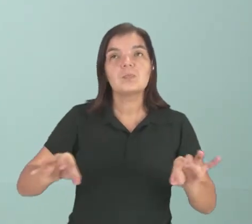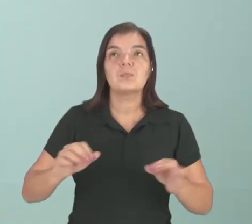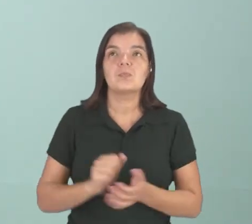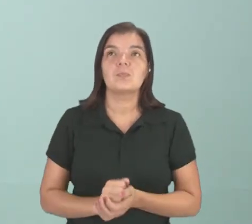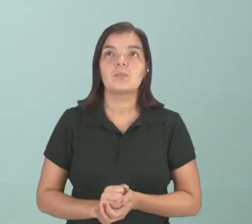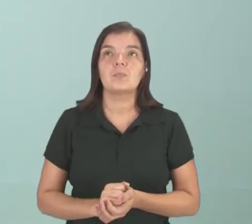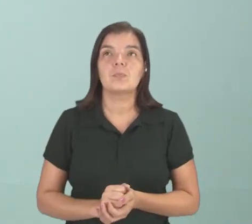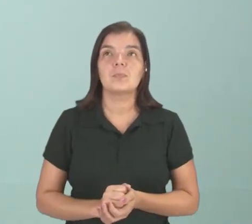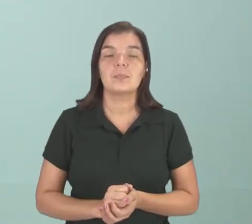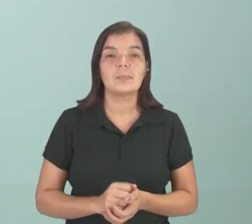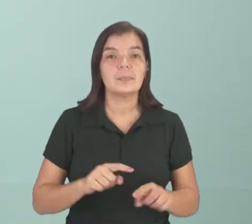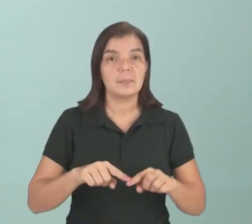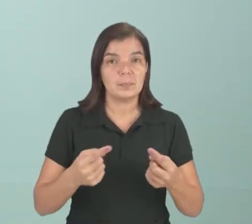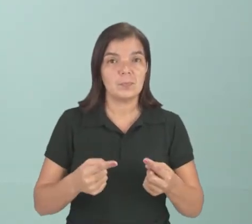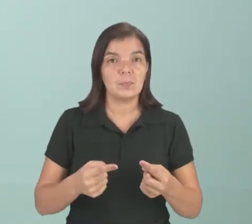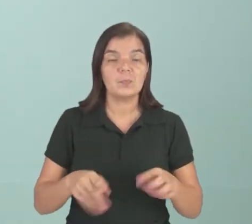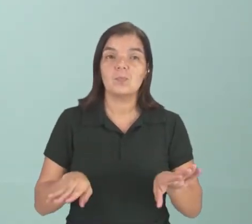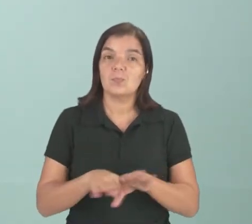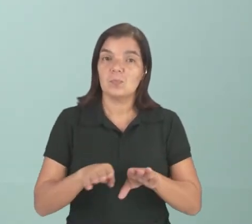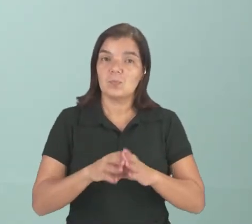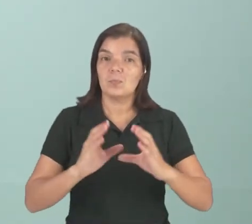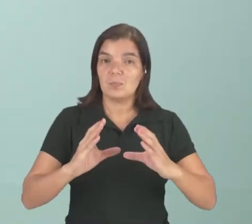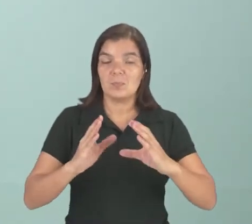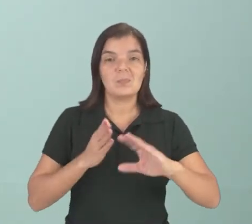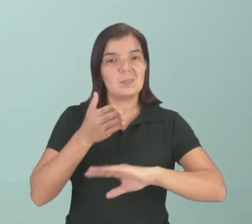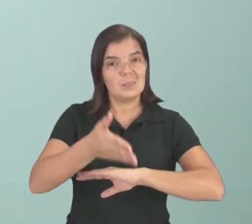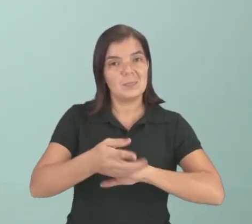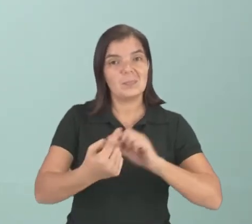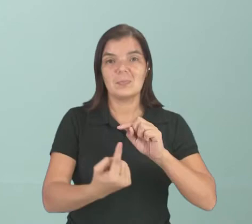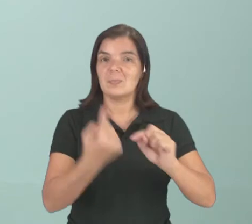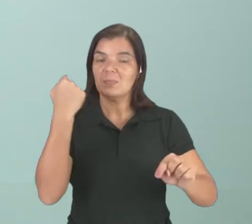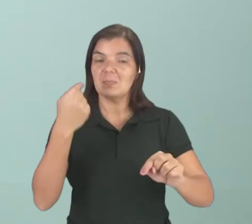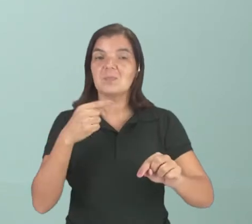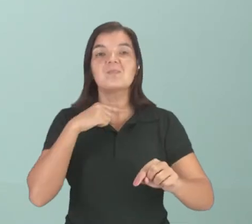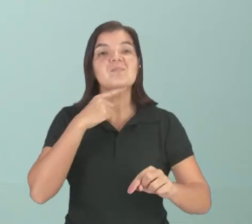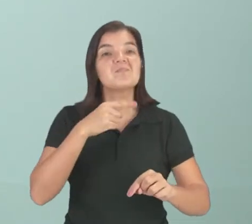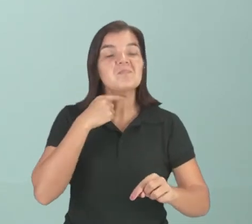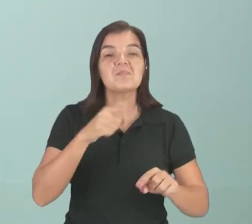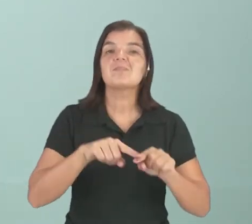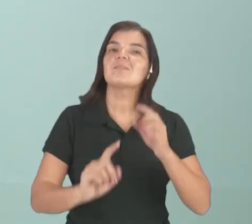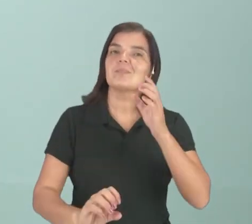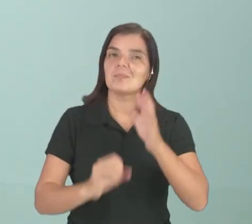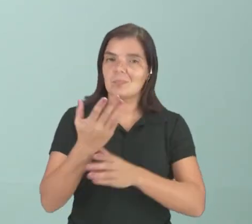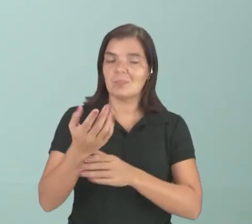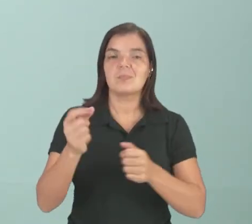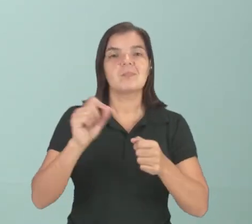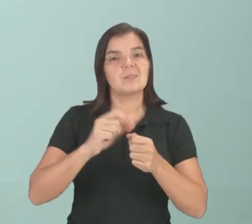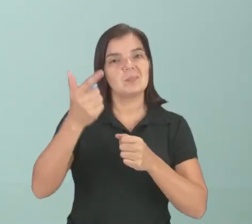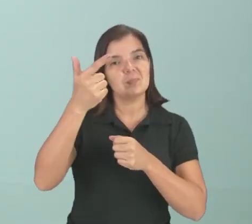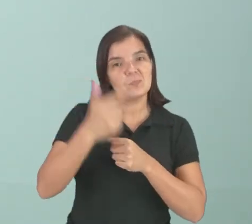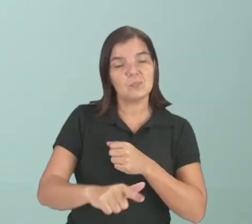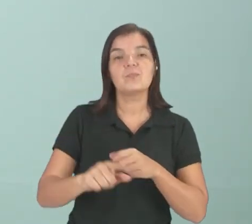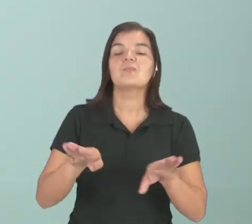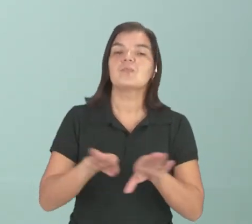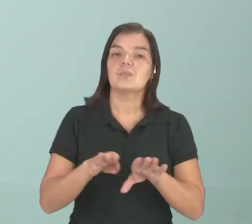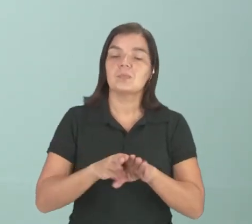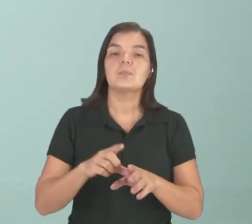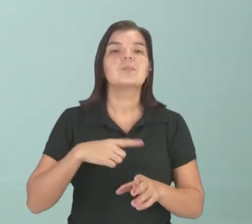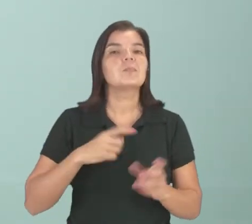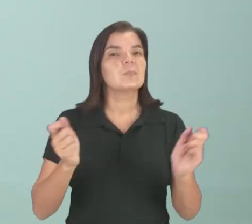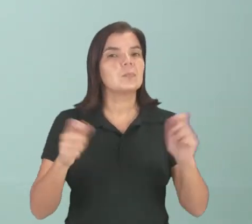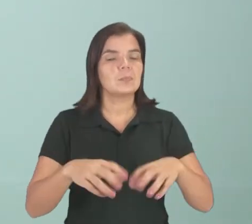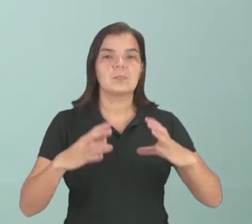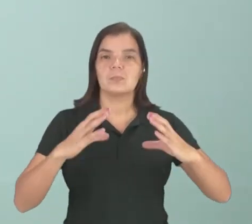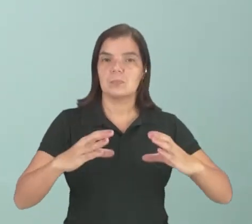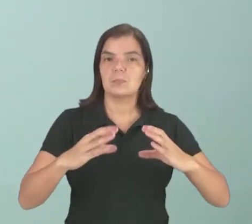cobrou esse esse lado ela a bola entra Mas sai sem tocar em ninguém acontece a reversão é que pouco leite agora sem a